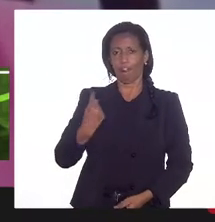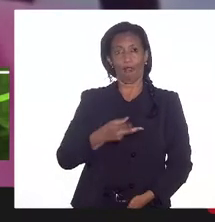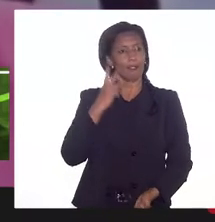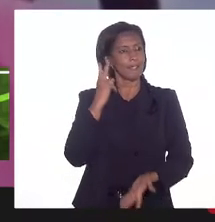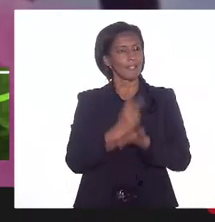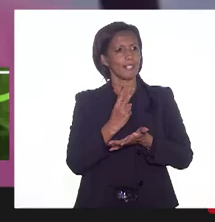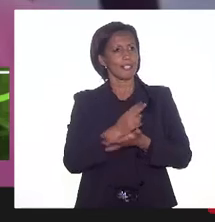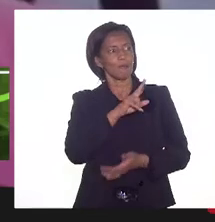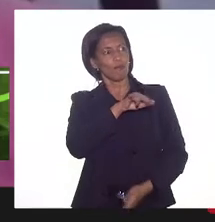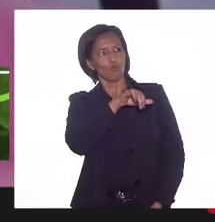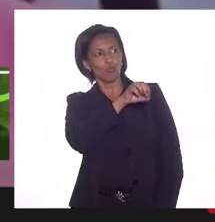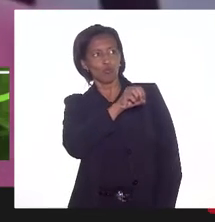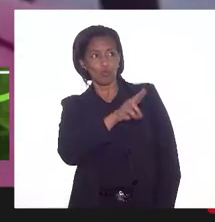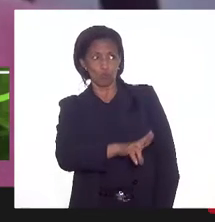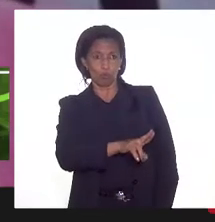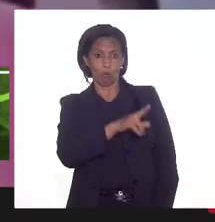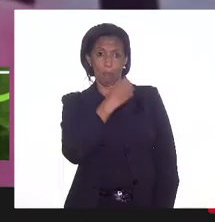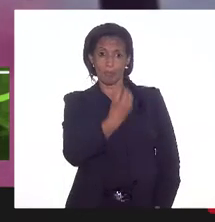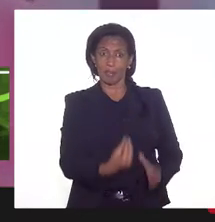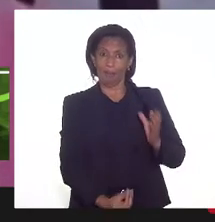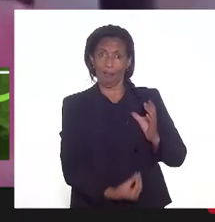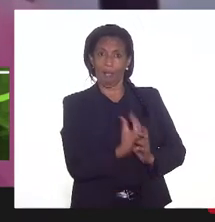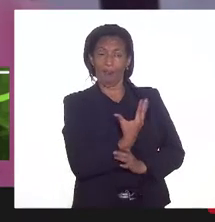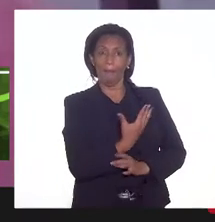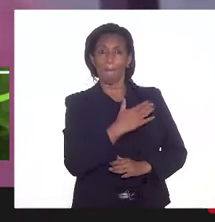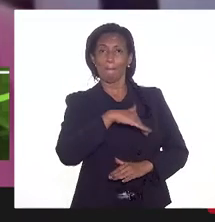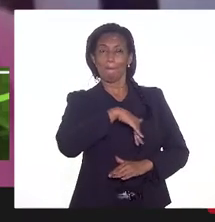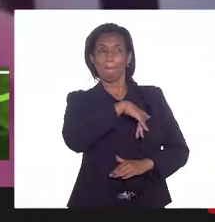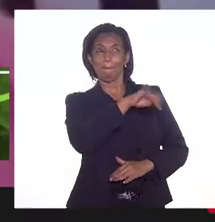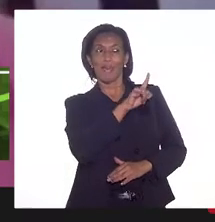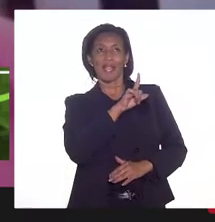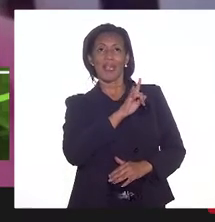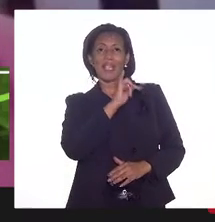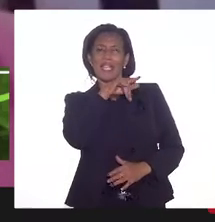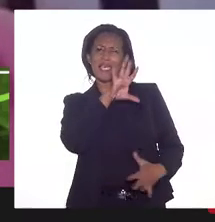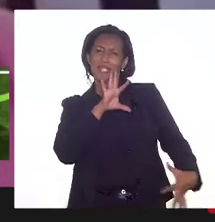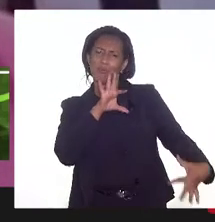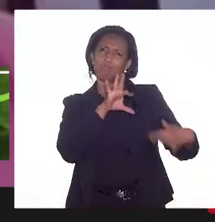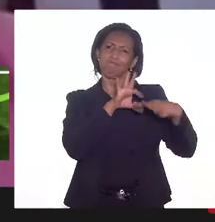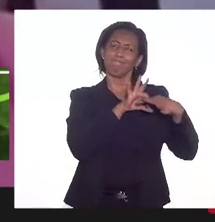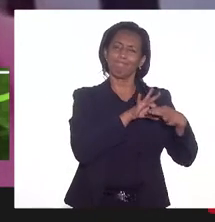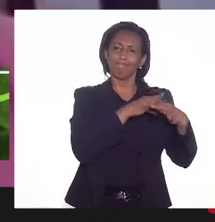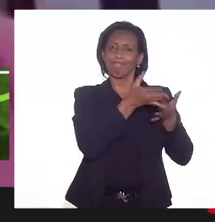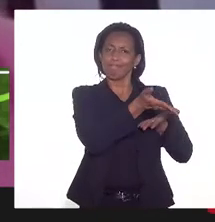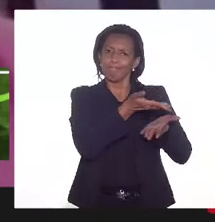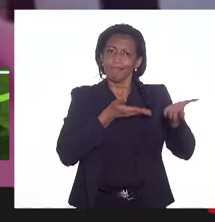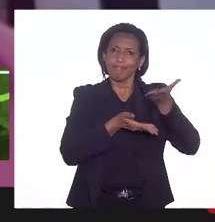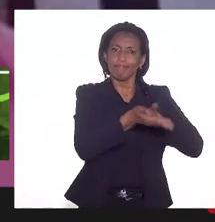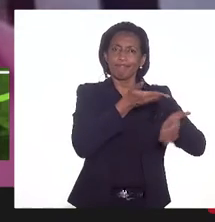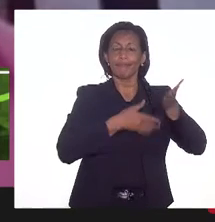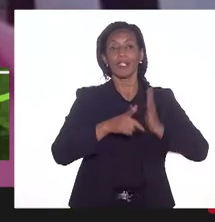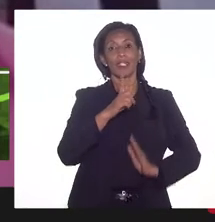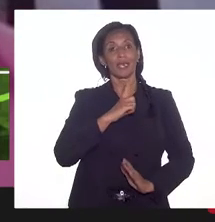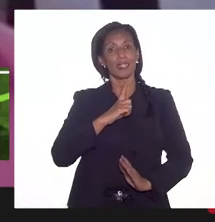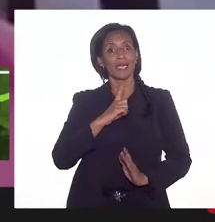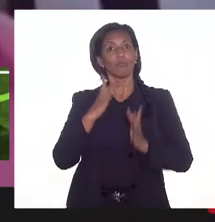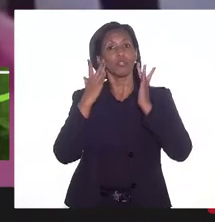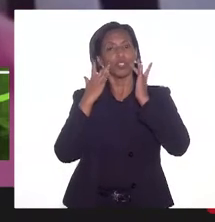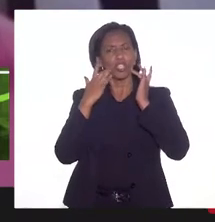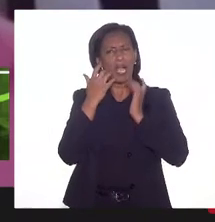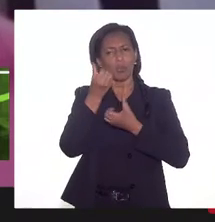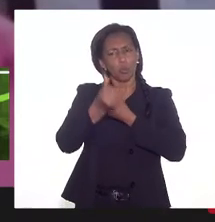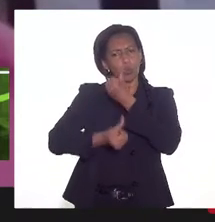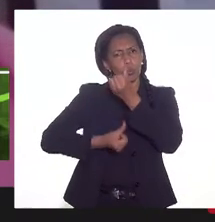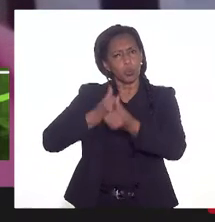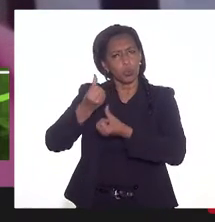usou a gente só precisa criar mais o link de parceria porque nós temos peça todo semestre aqui a